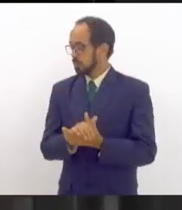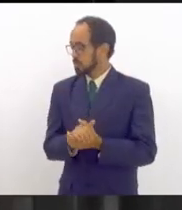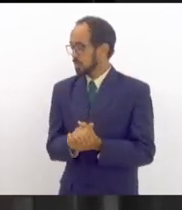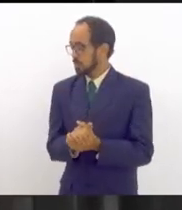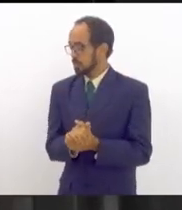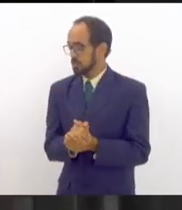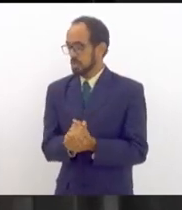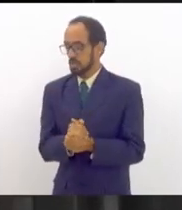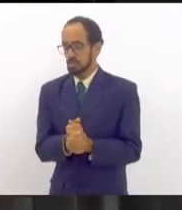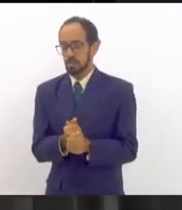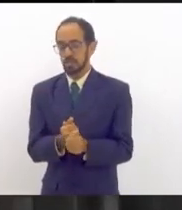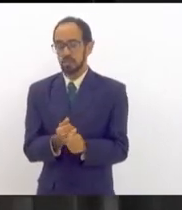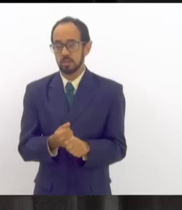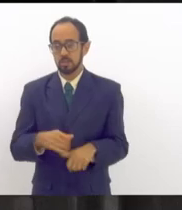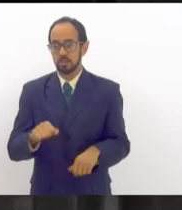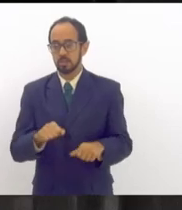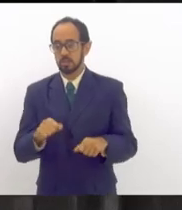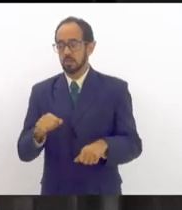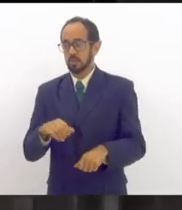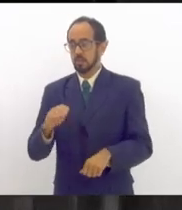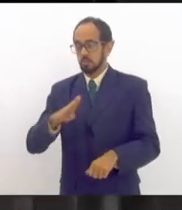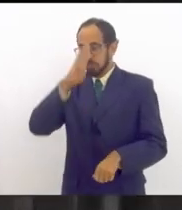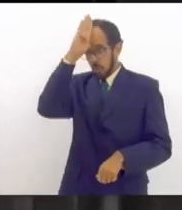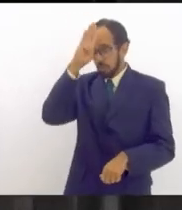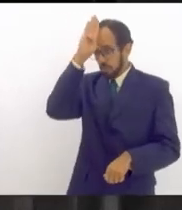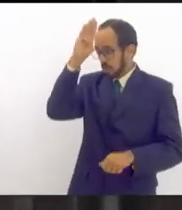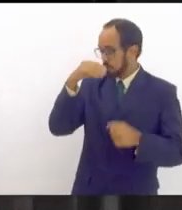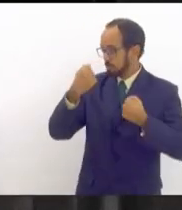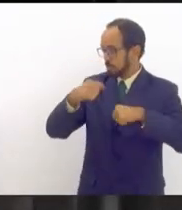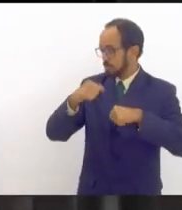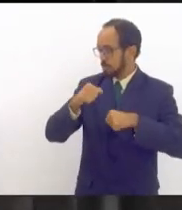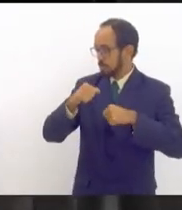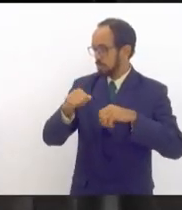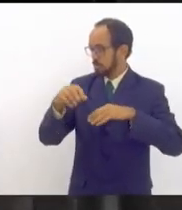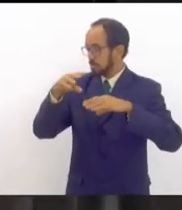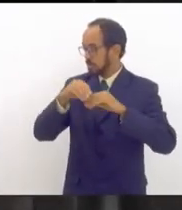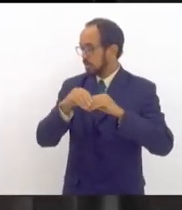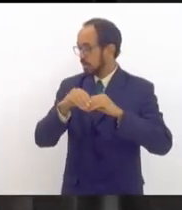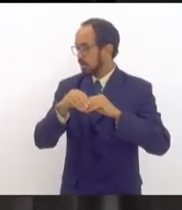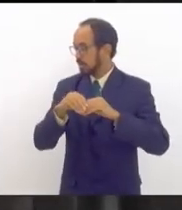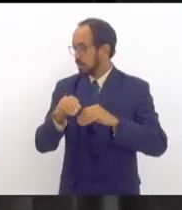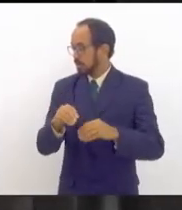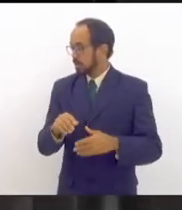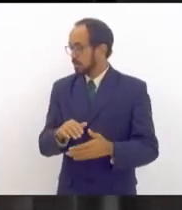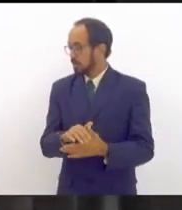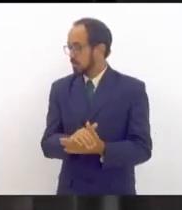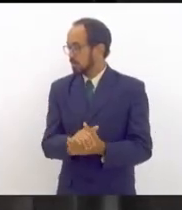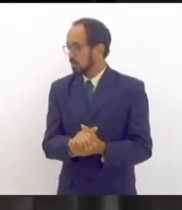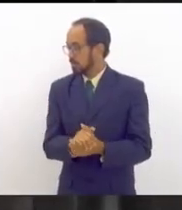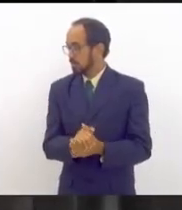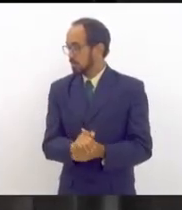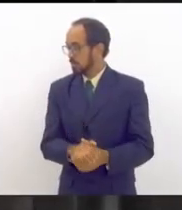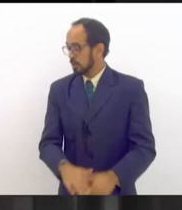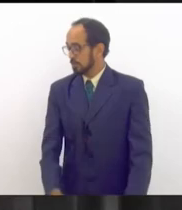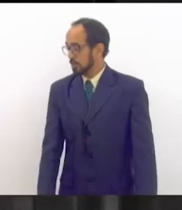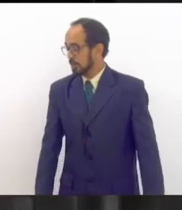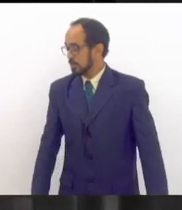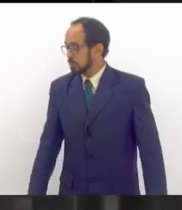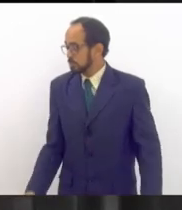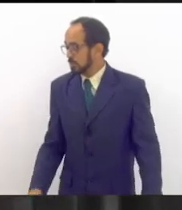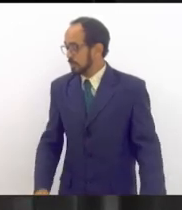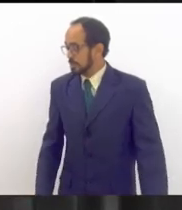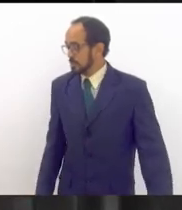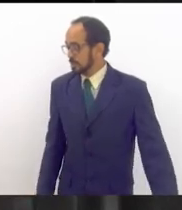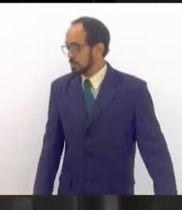que o corpo de bombeiro tá precisando de um reforço ali assim como a Defesa Civil também precisa aumentar o contingente